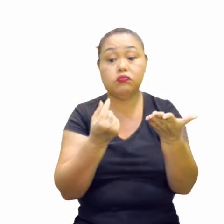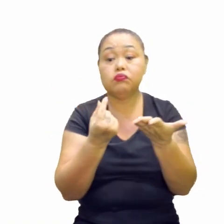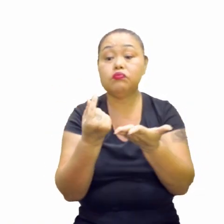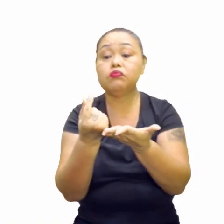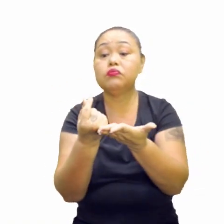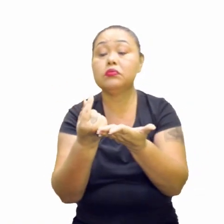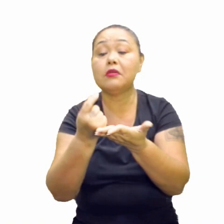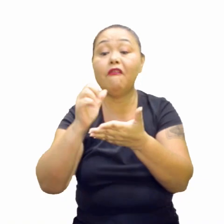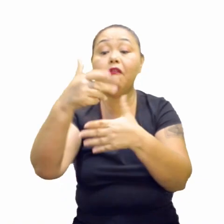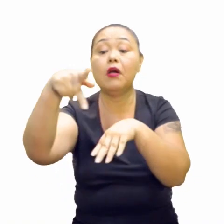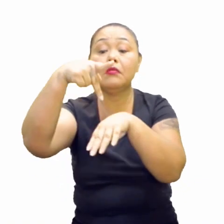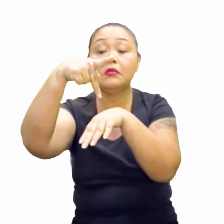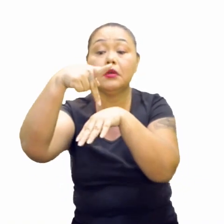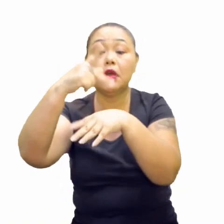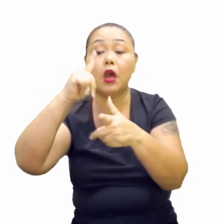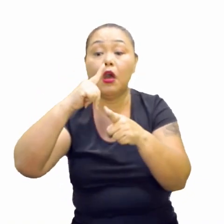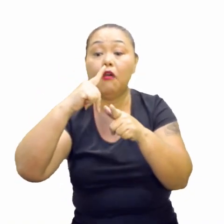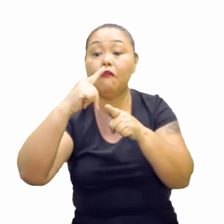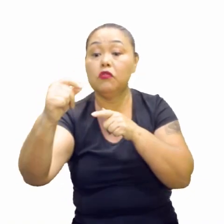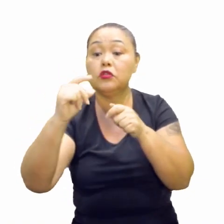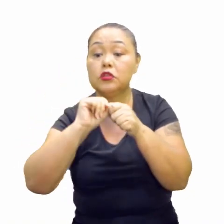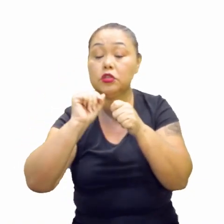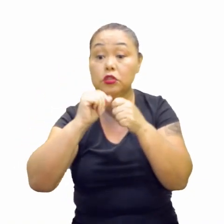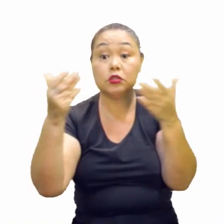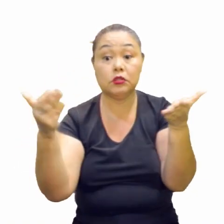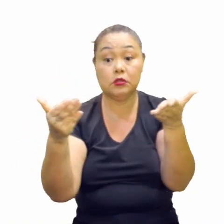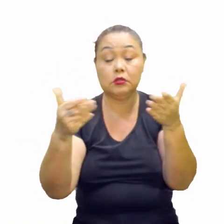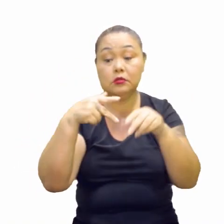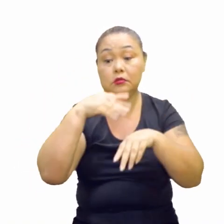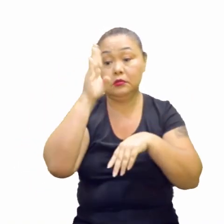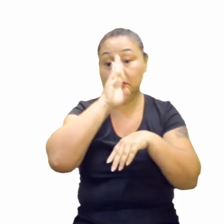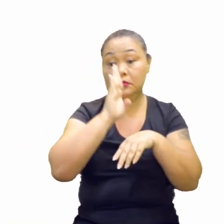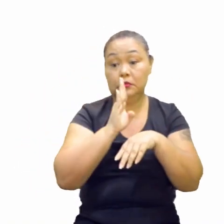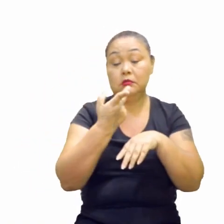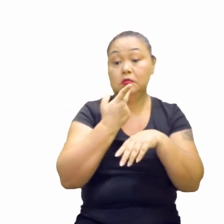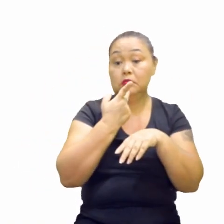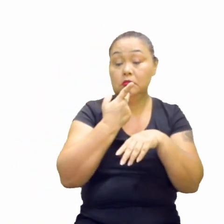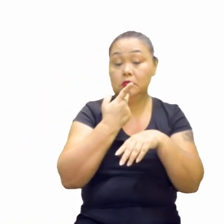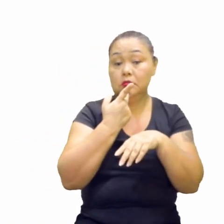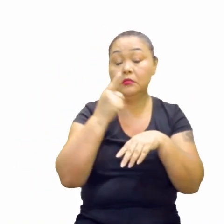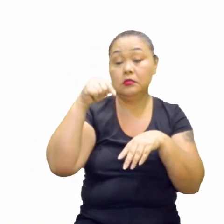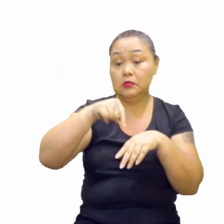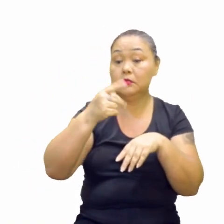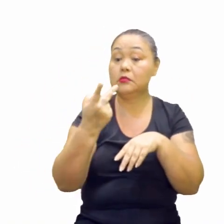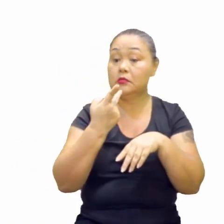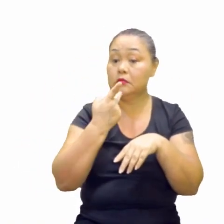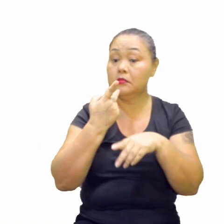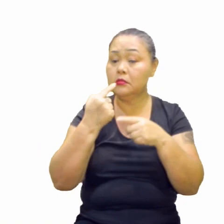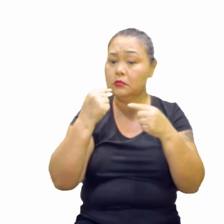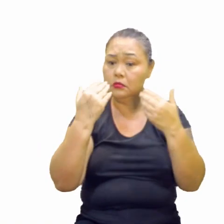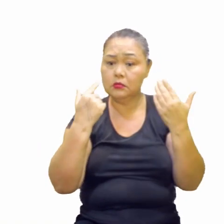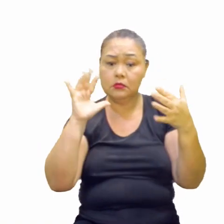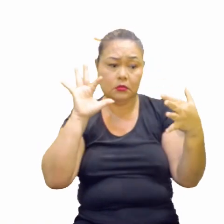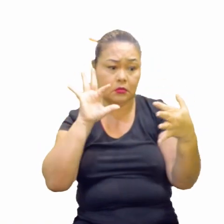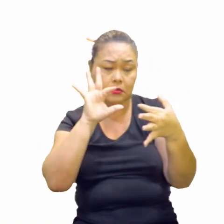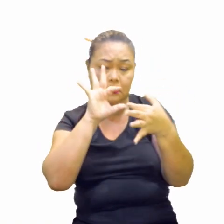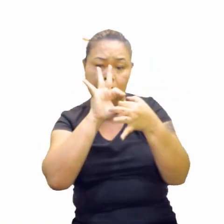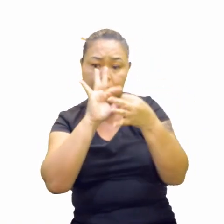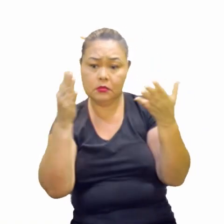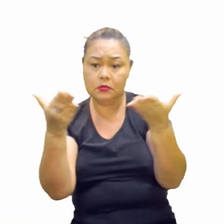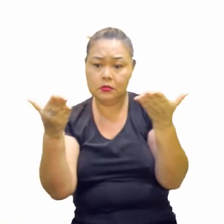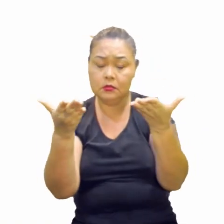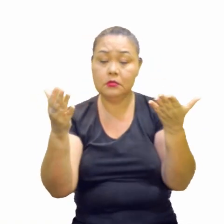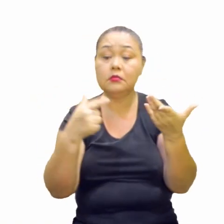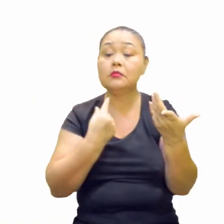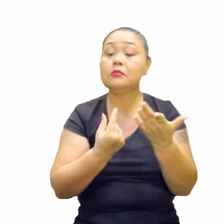estão fugindo do Brasil. Atualmente, eu estou falando dessa aula, mas fazendo um link pela atual situação econômica